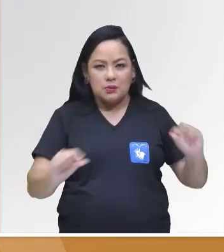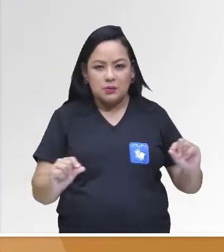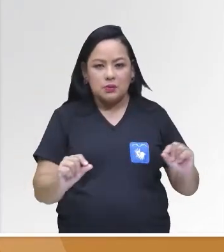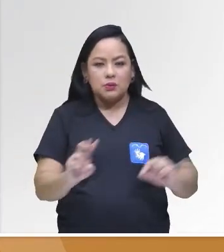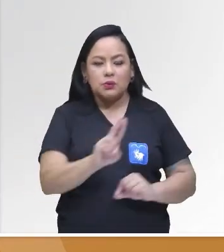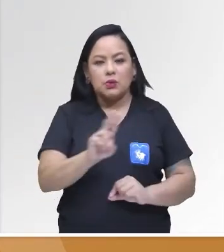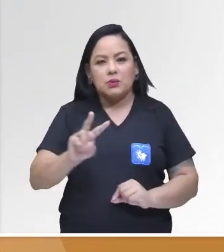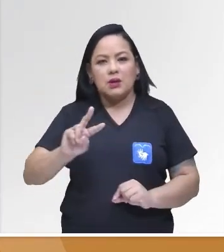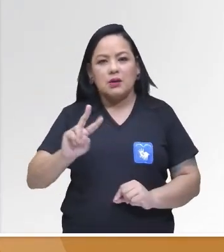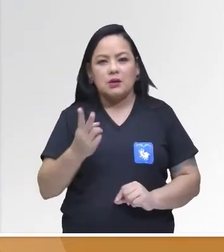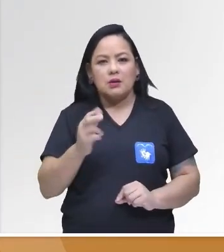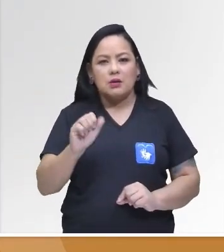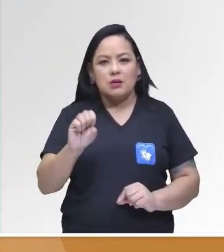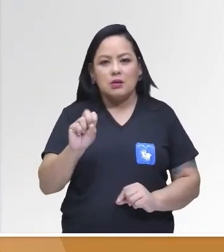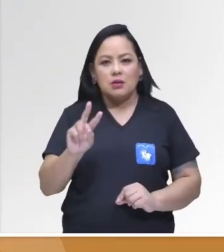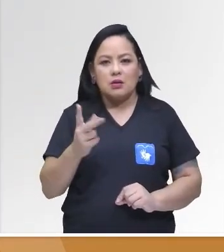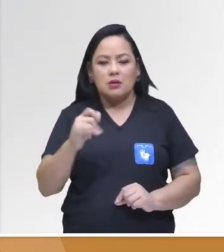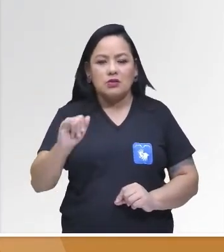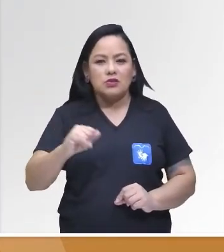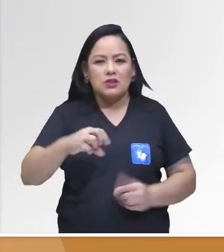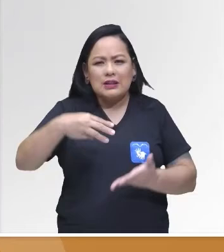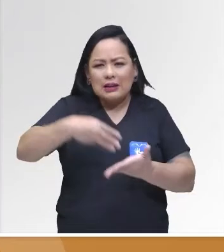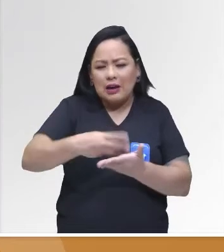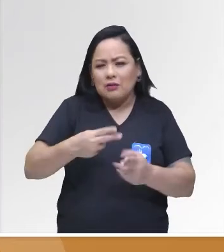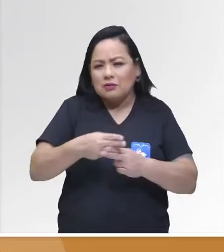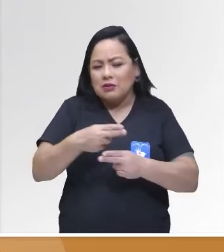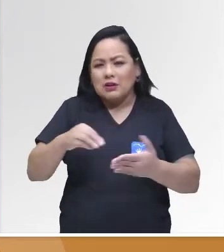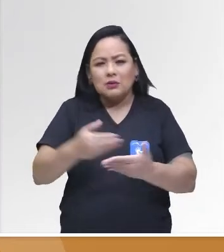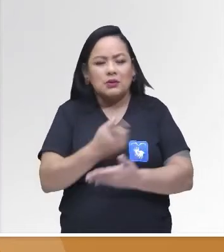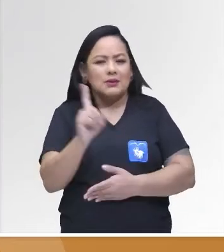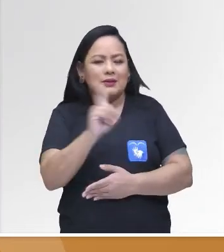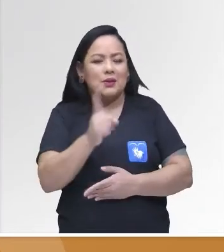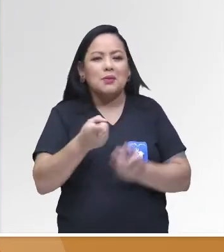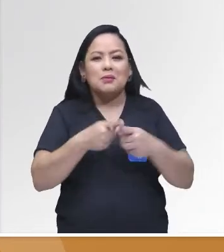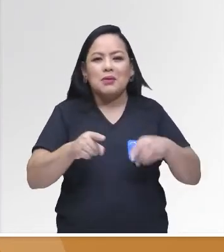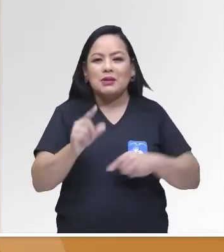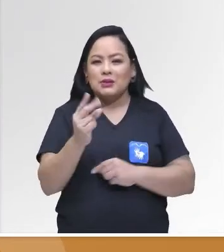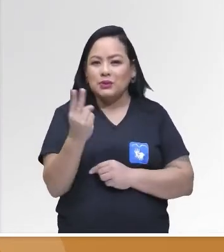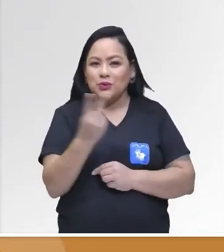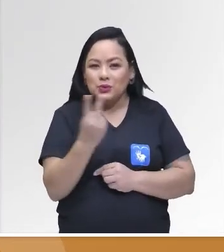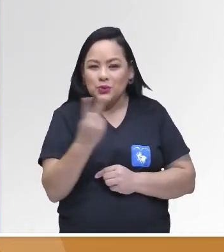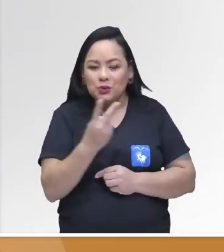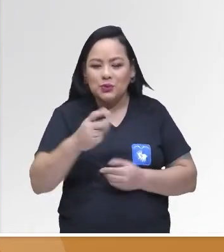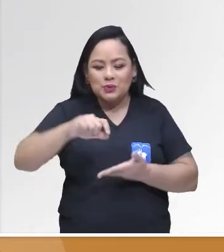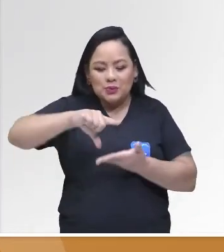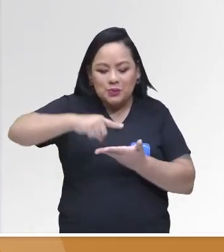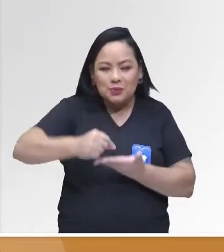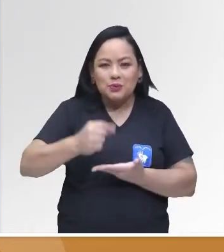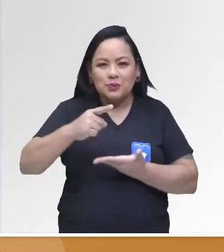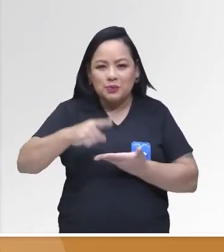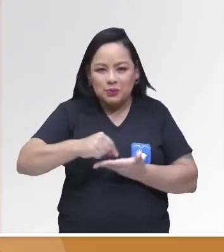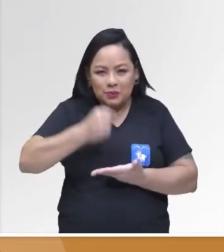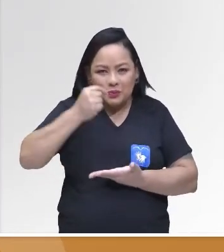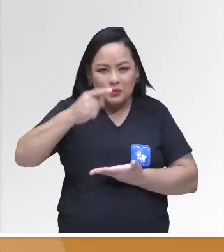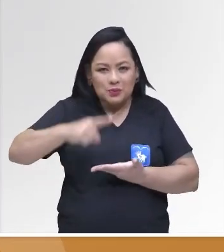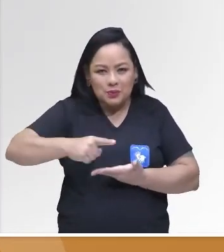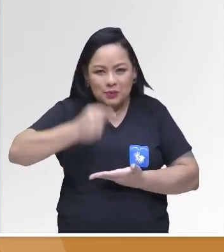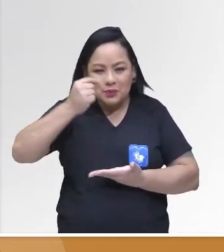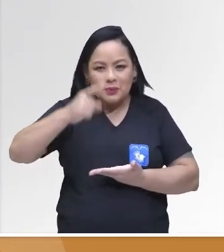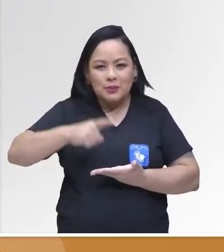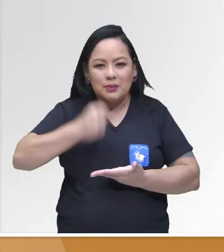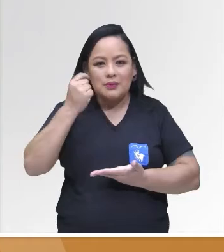de hashi. Eles não usam garfo e faca, eles usam 2 palitinhos para pegar o